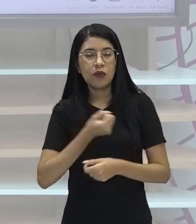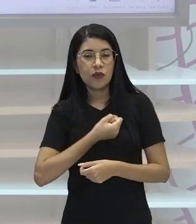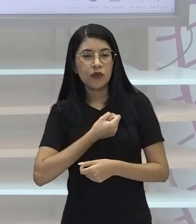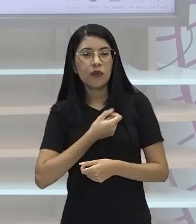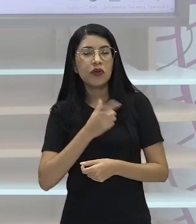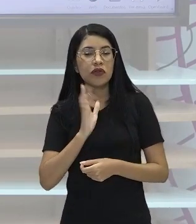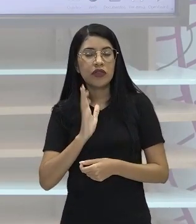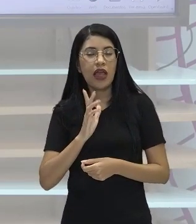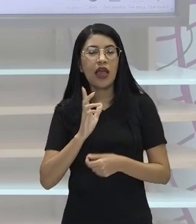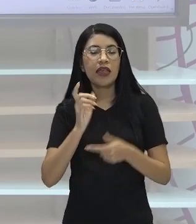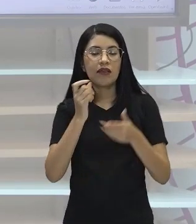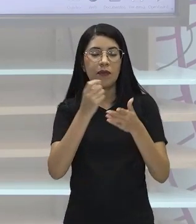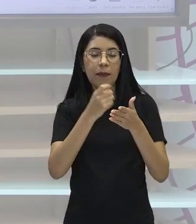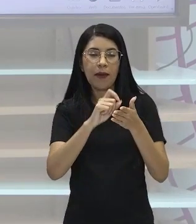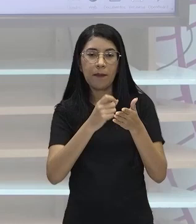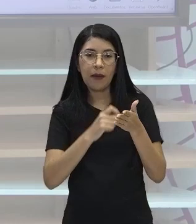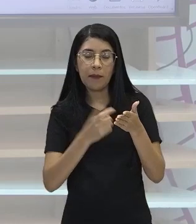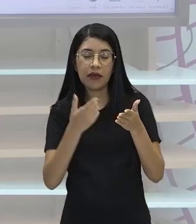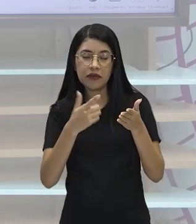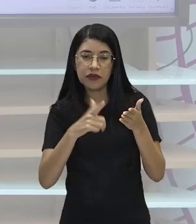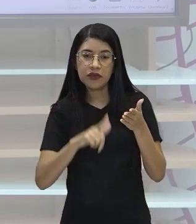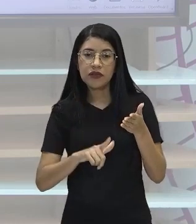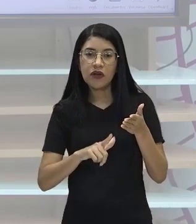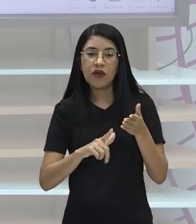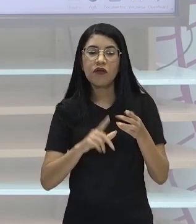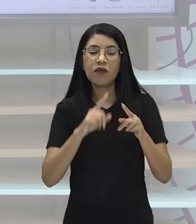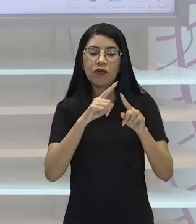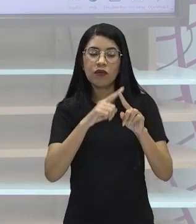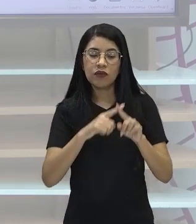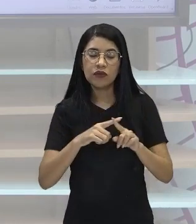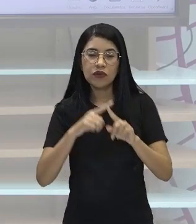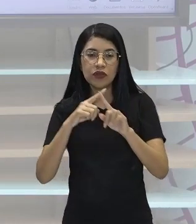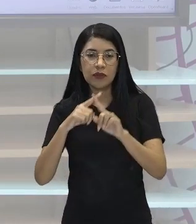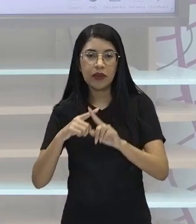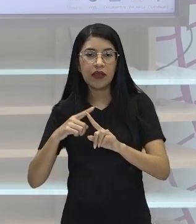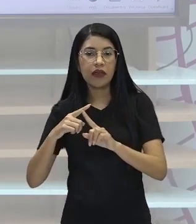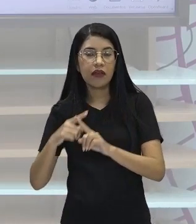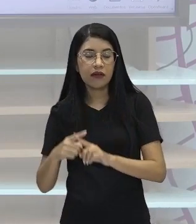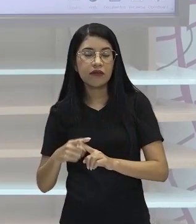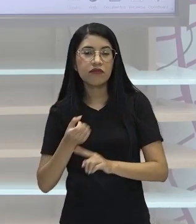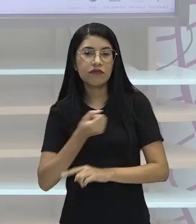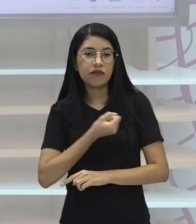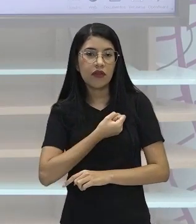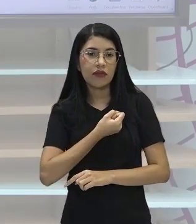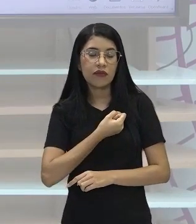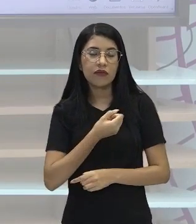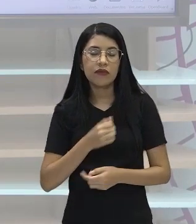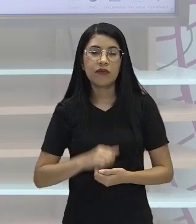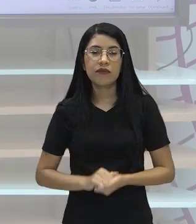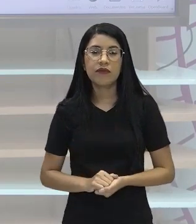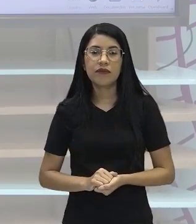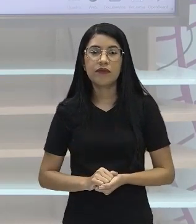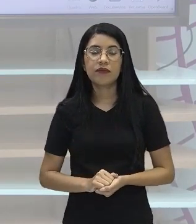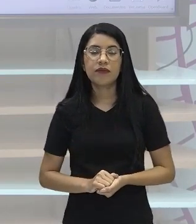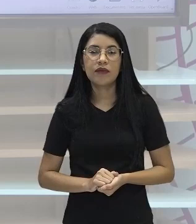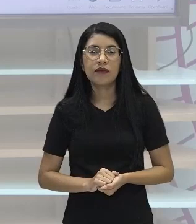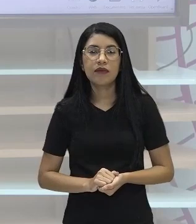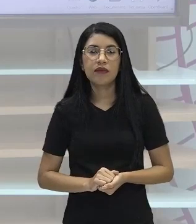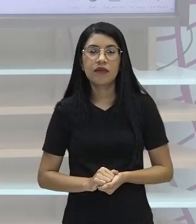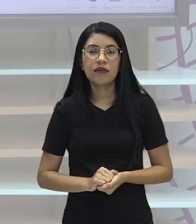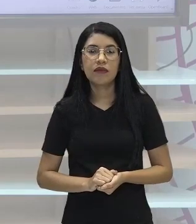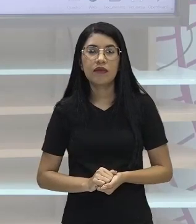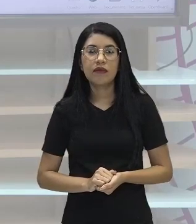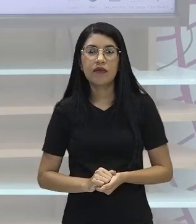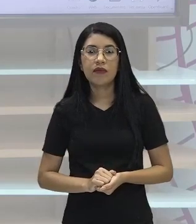e escrever através de uma multiplicação, um número que você desconhece. Por que que